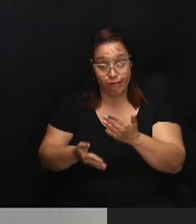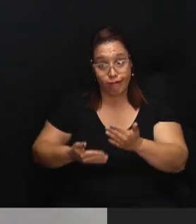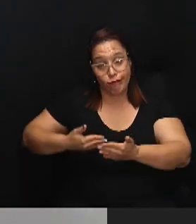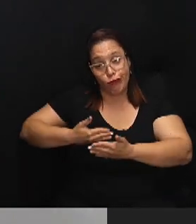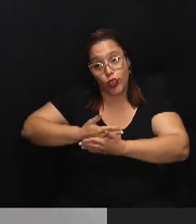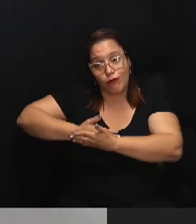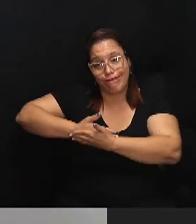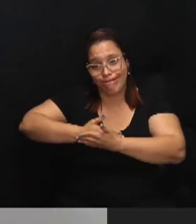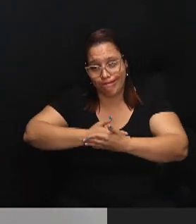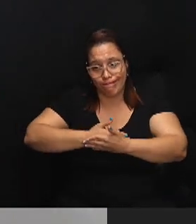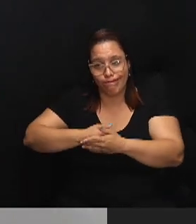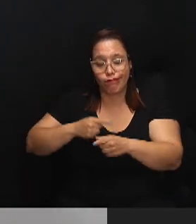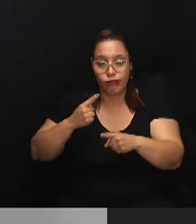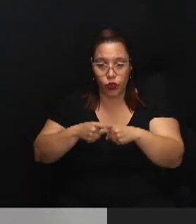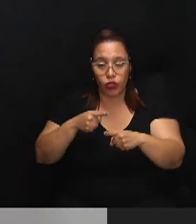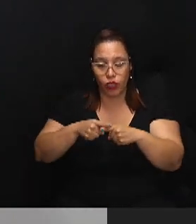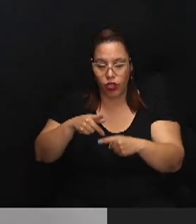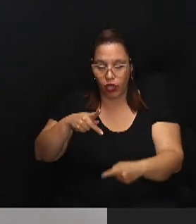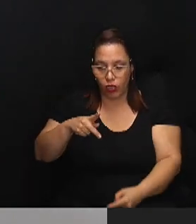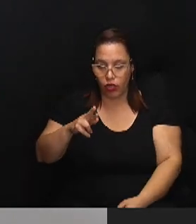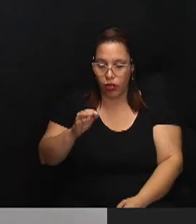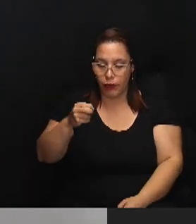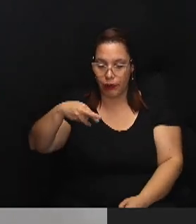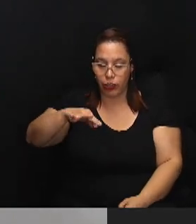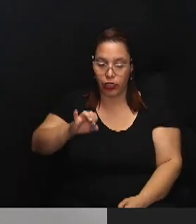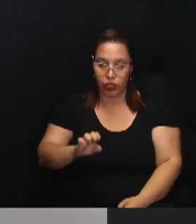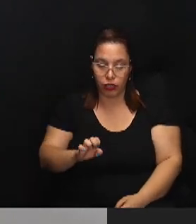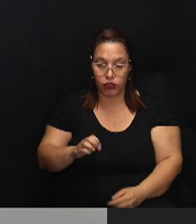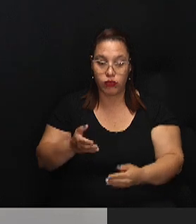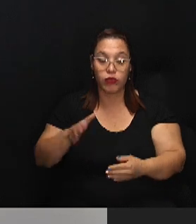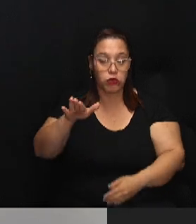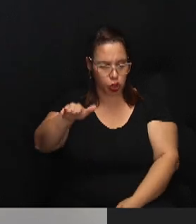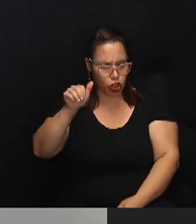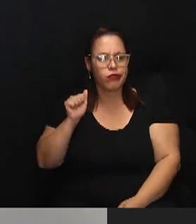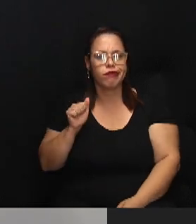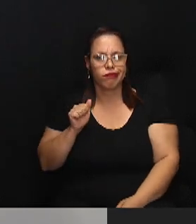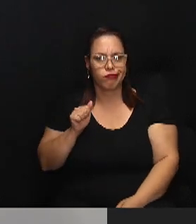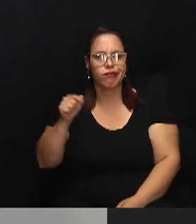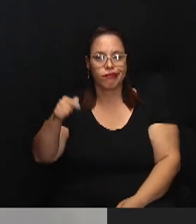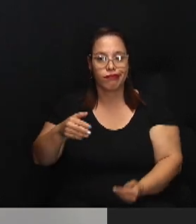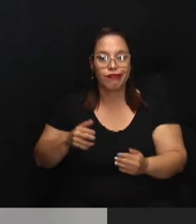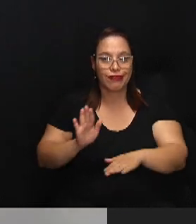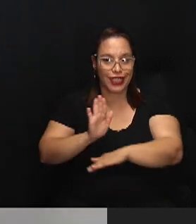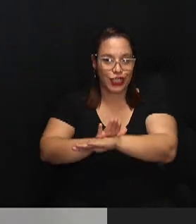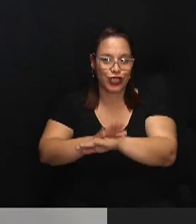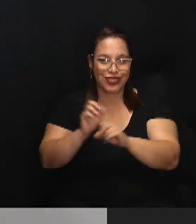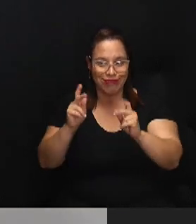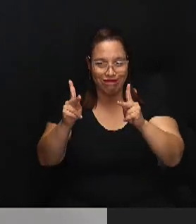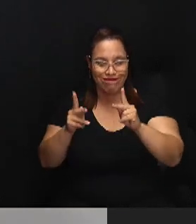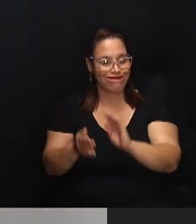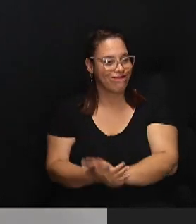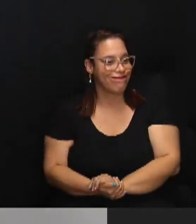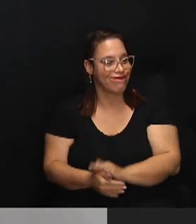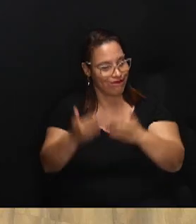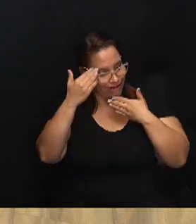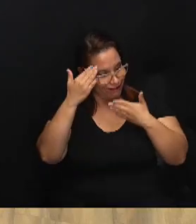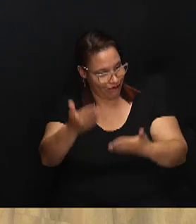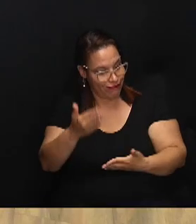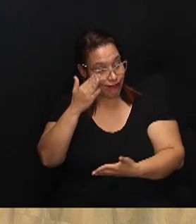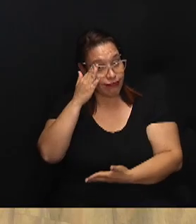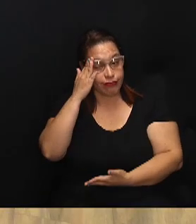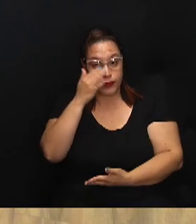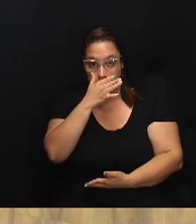bebê pela prematuridade. Fique à vontade, nos chame que a gente está aqui para poder ajudar. Tá certo, então, muito obrigada pela